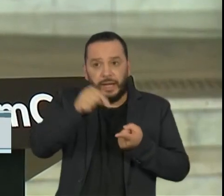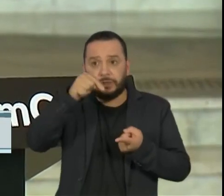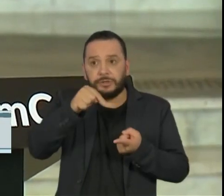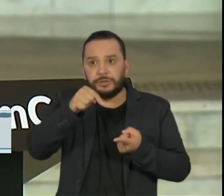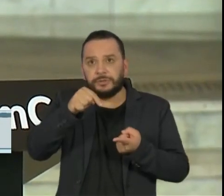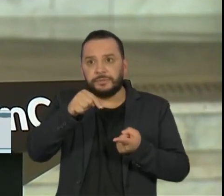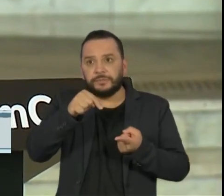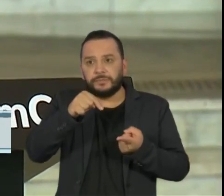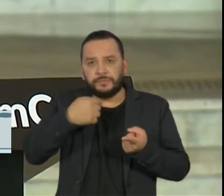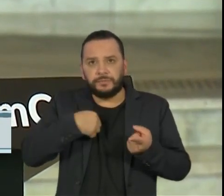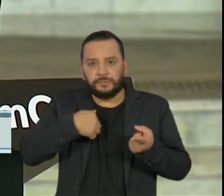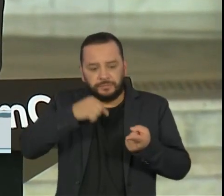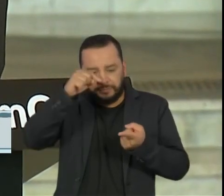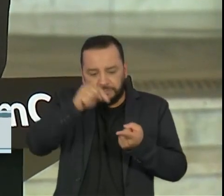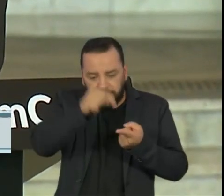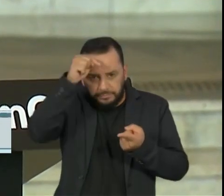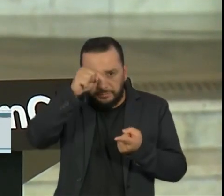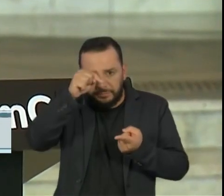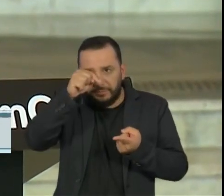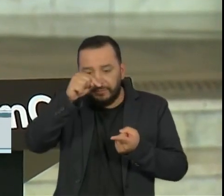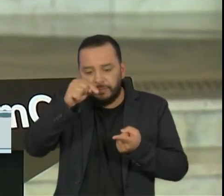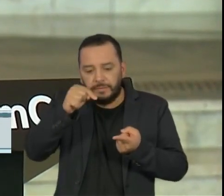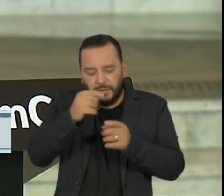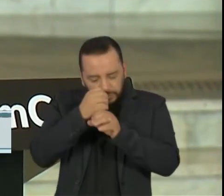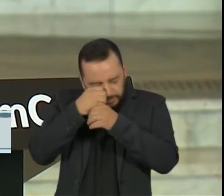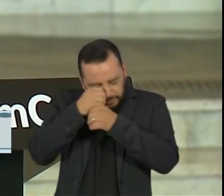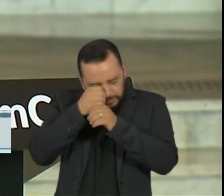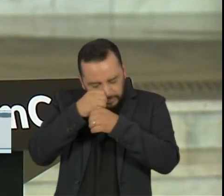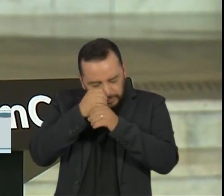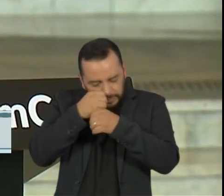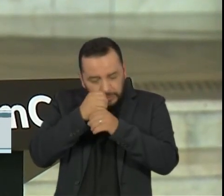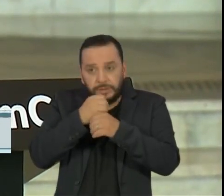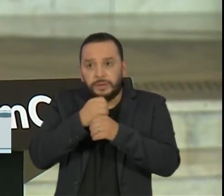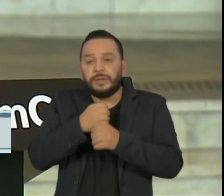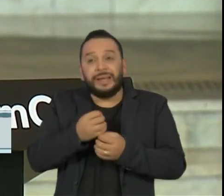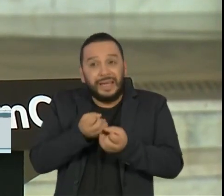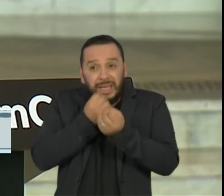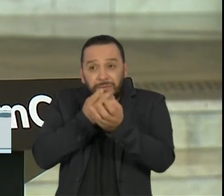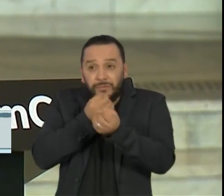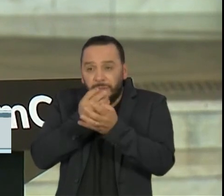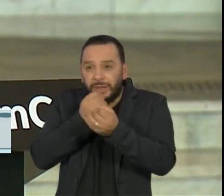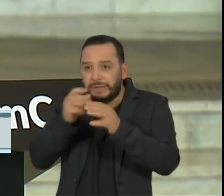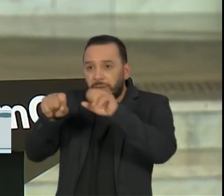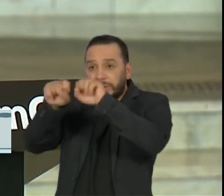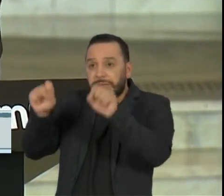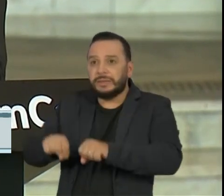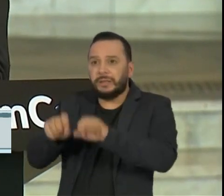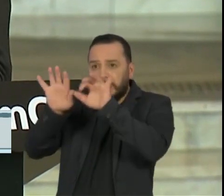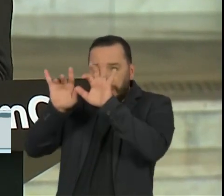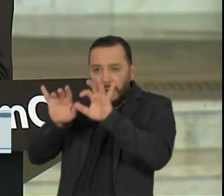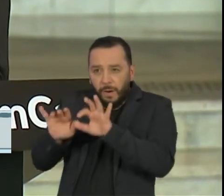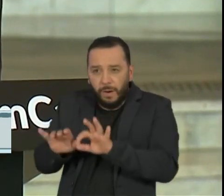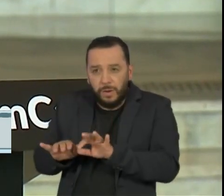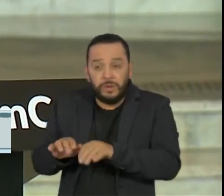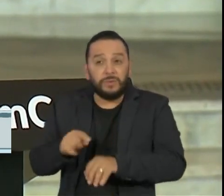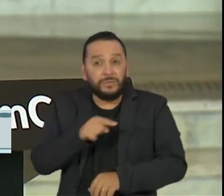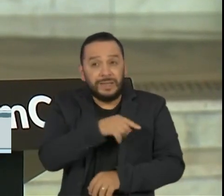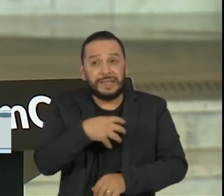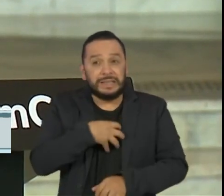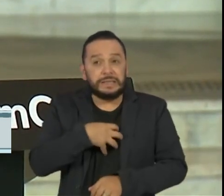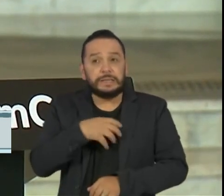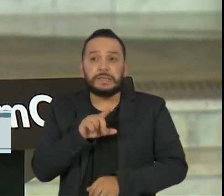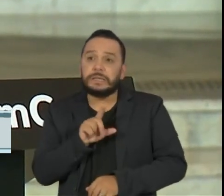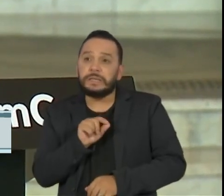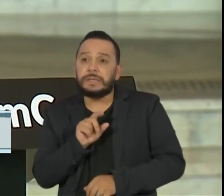nós conversarmos com essa pessoa, obtermos os seus dados e perguntarmos se ela teve sintoma, se